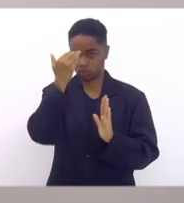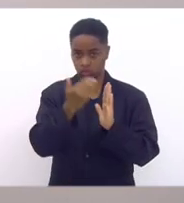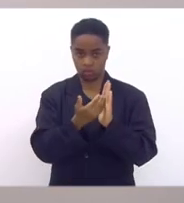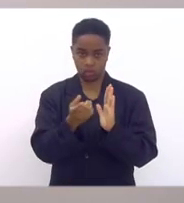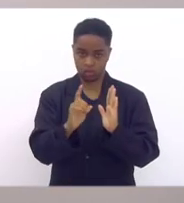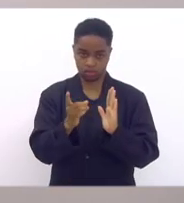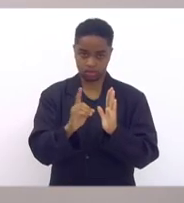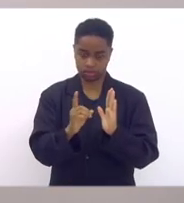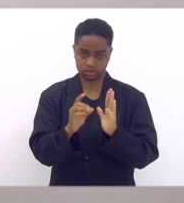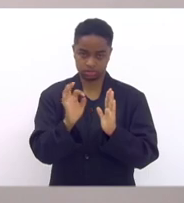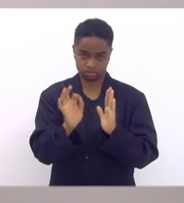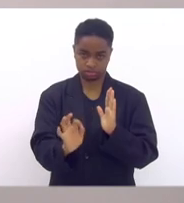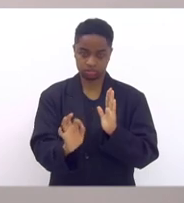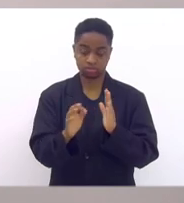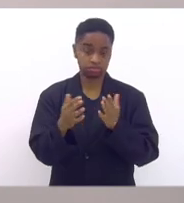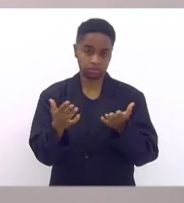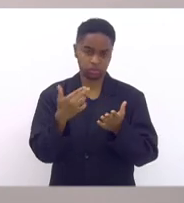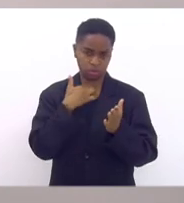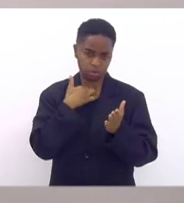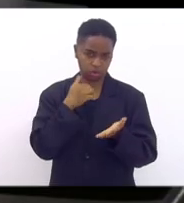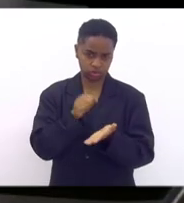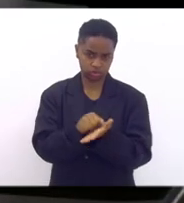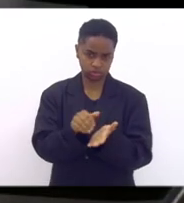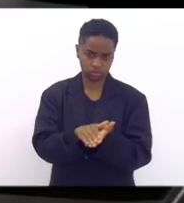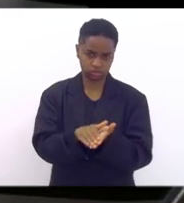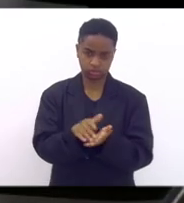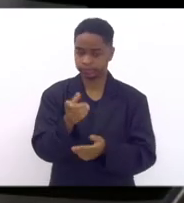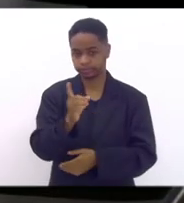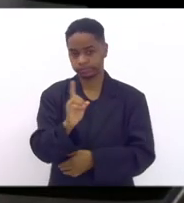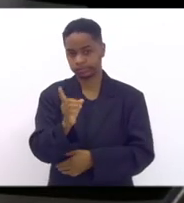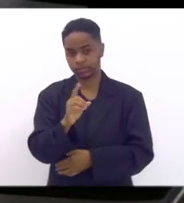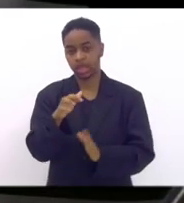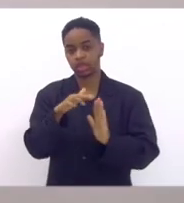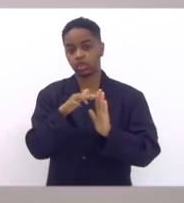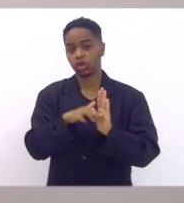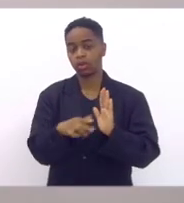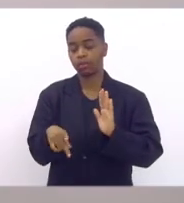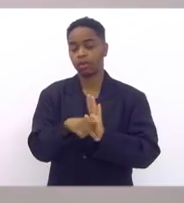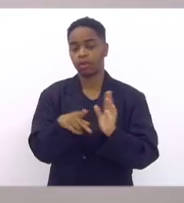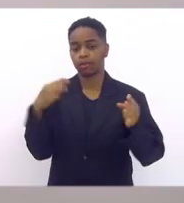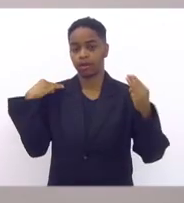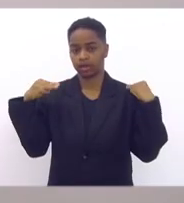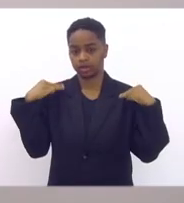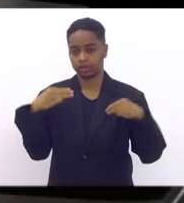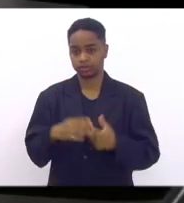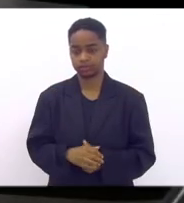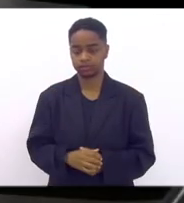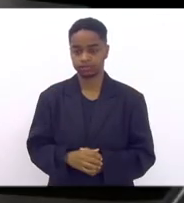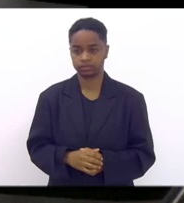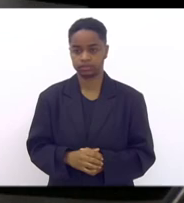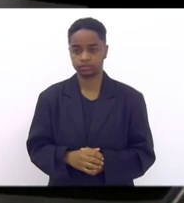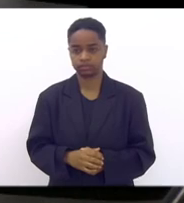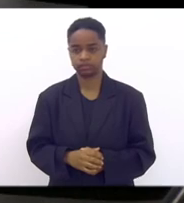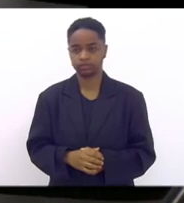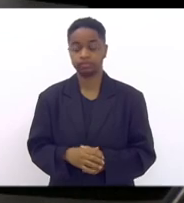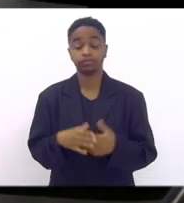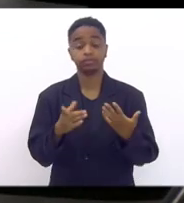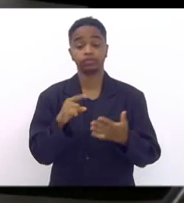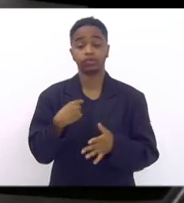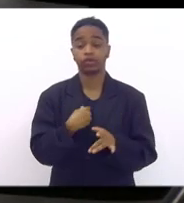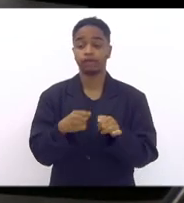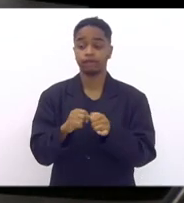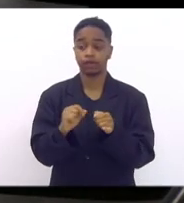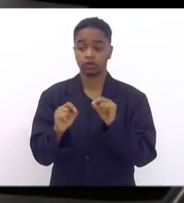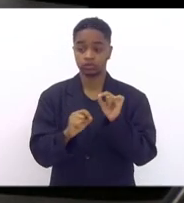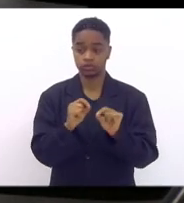a norm ela não poderia multar não uma Norma de marinha pela lei de crimes ambientais o O que que a gente faz né a